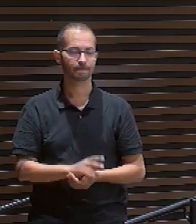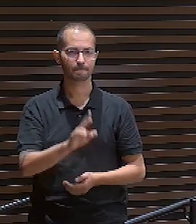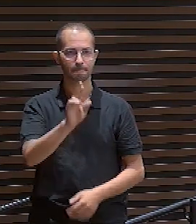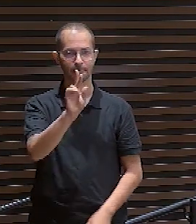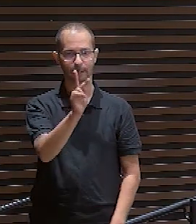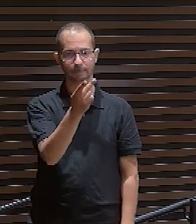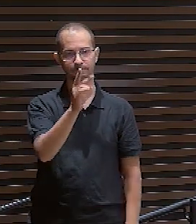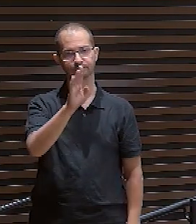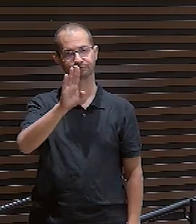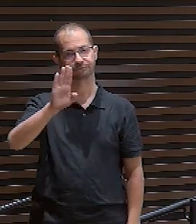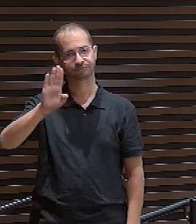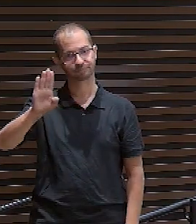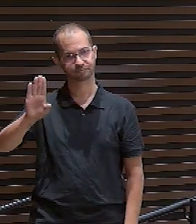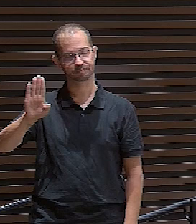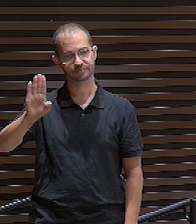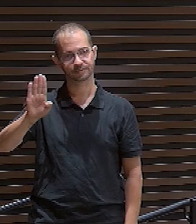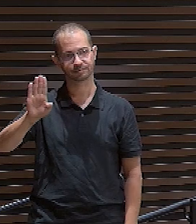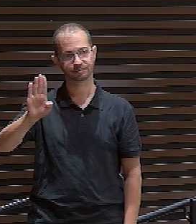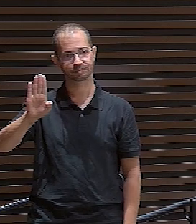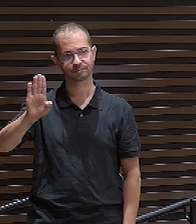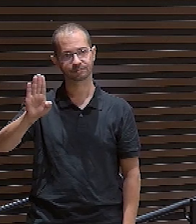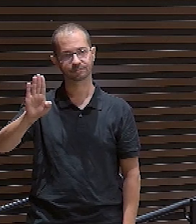Hebreus